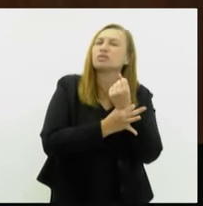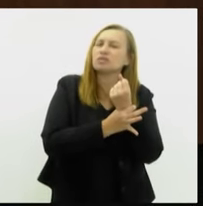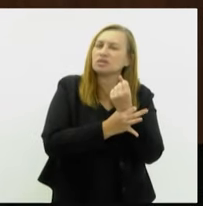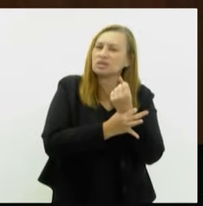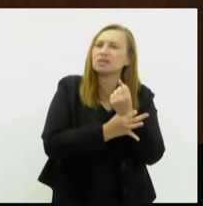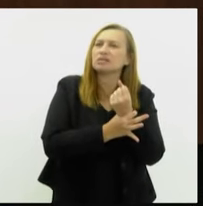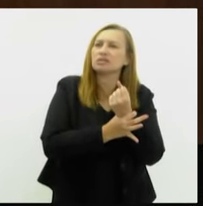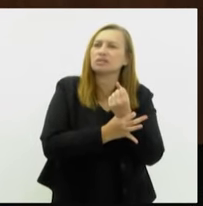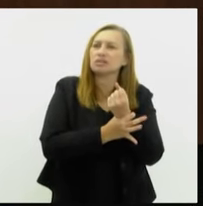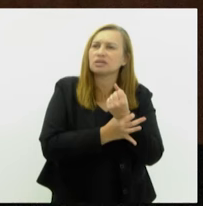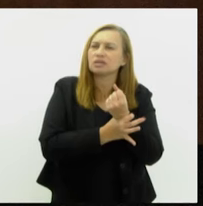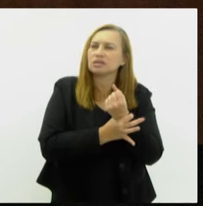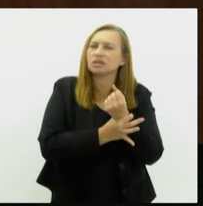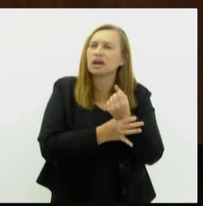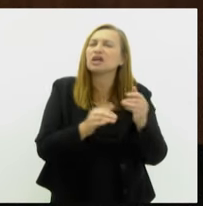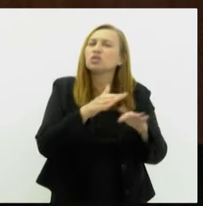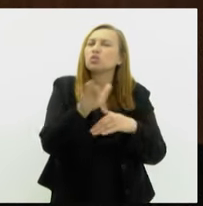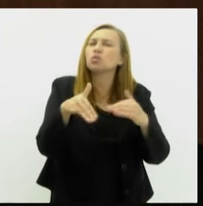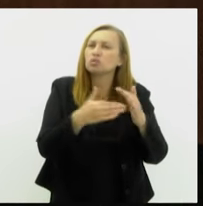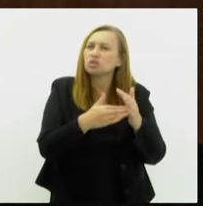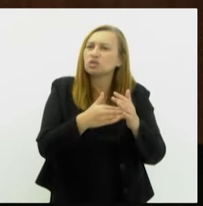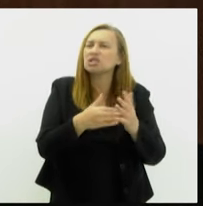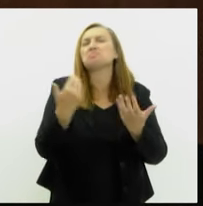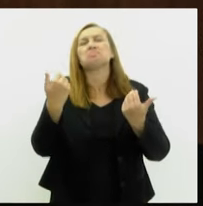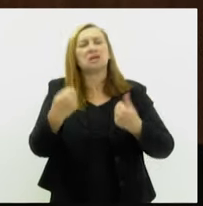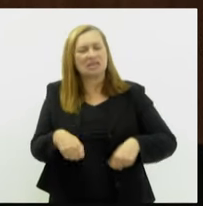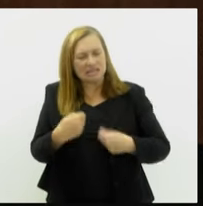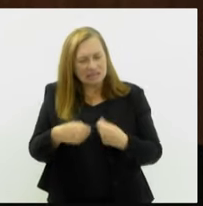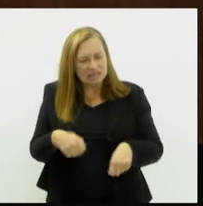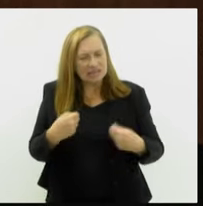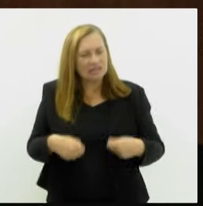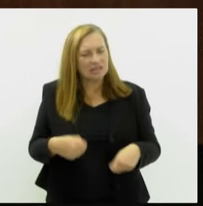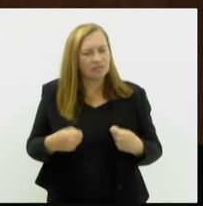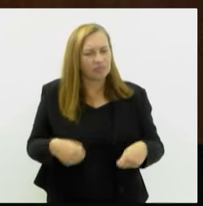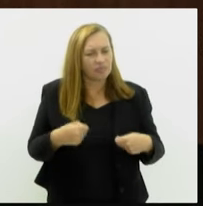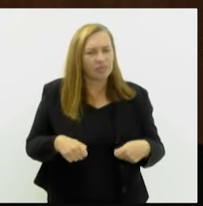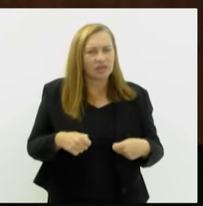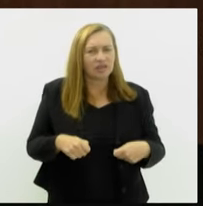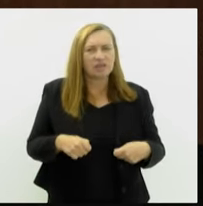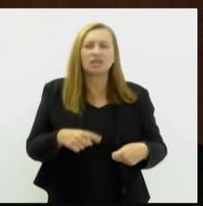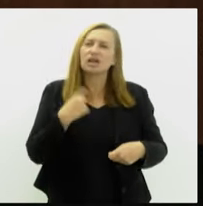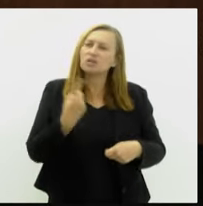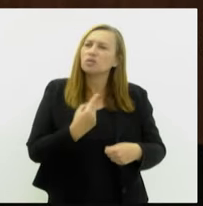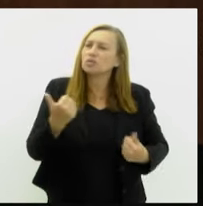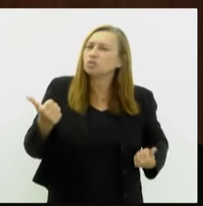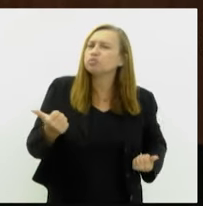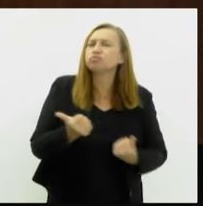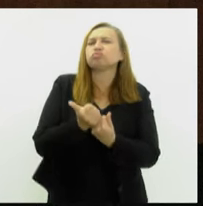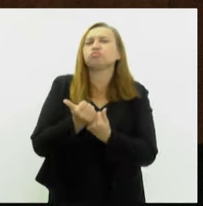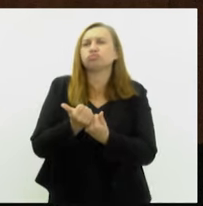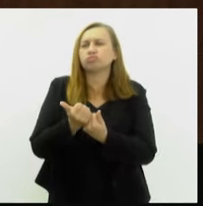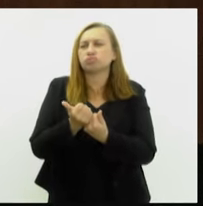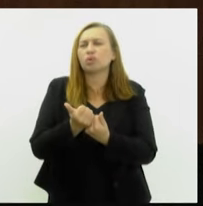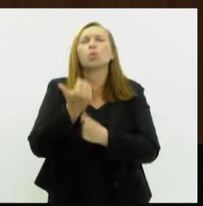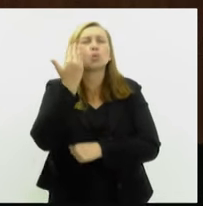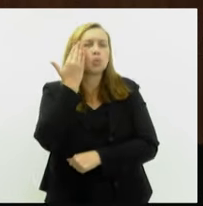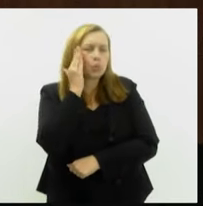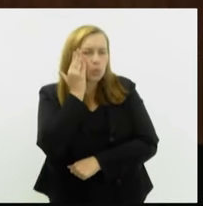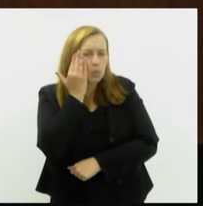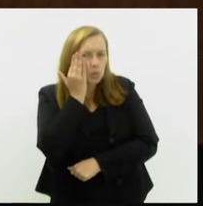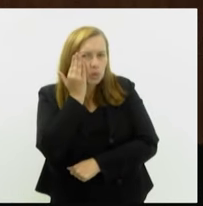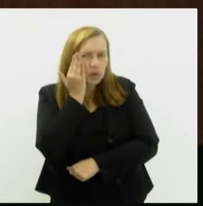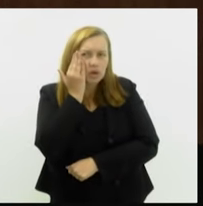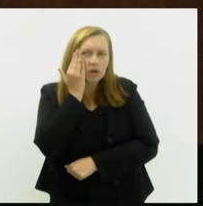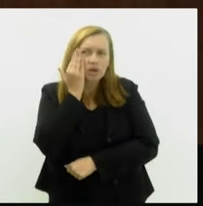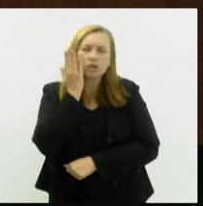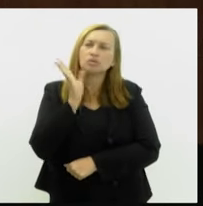essa clientela que tanto precisa da nossa ajuda, da nossa compreensão e do